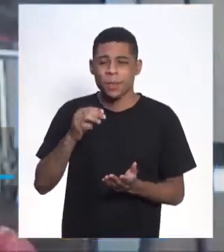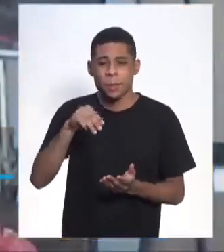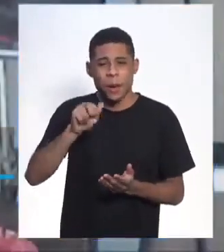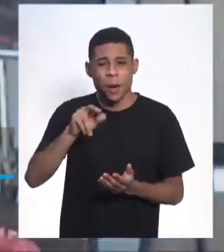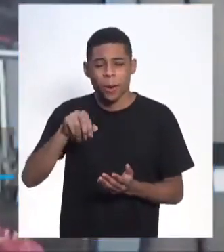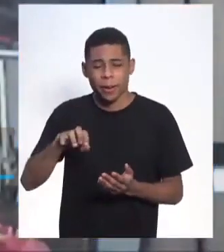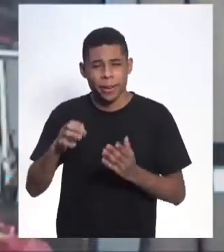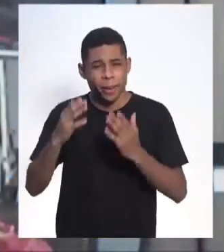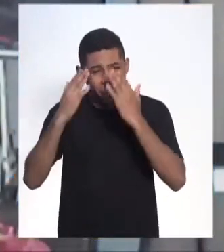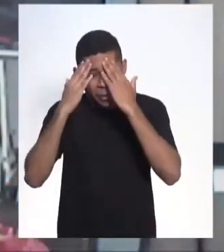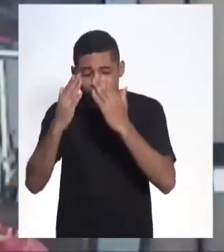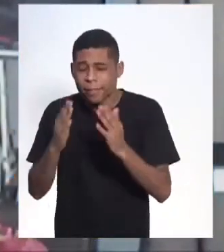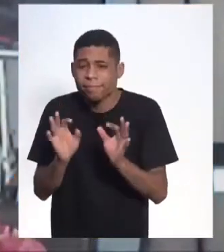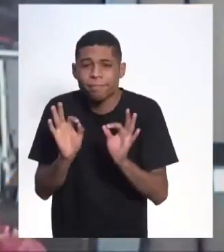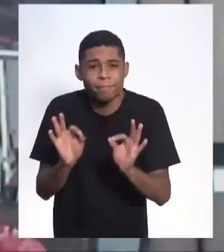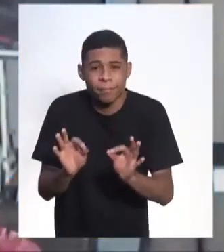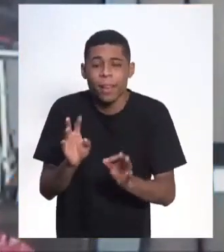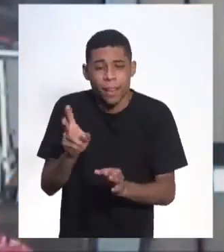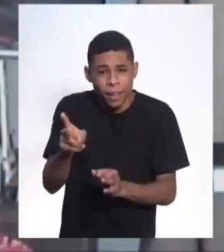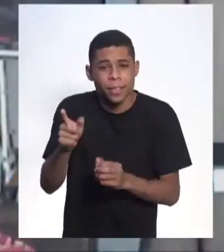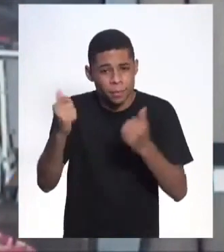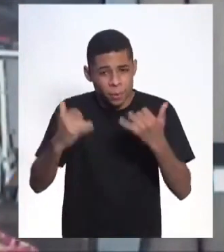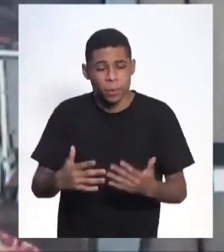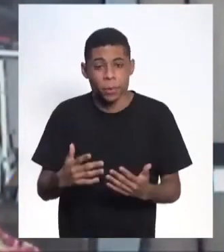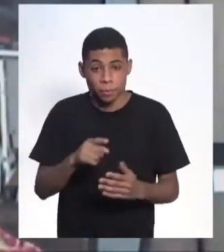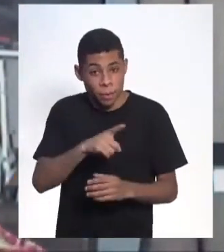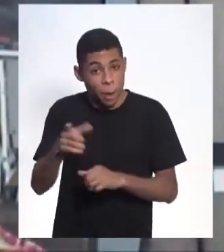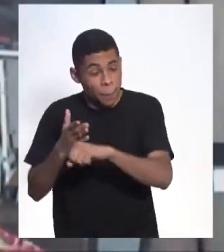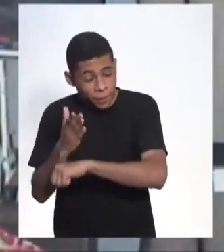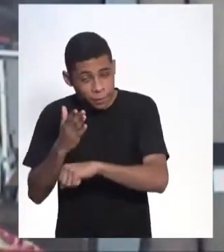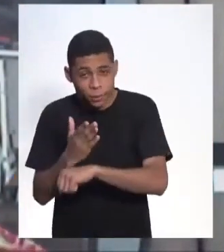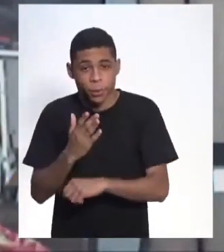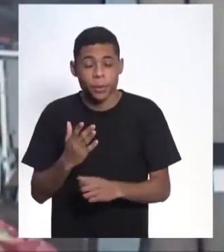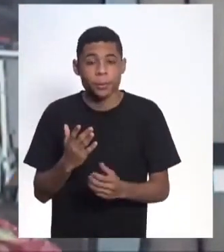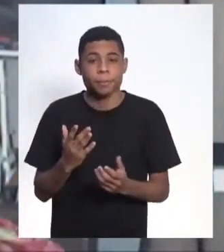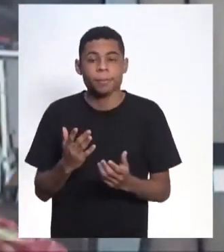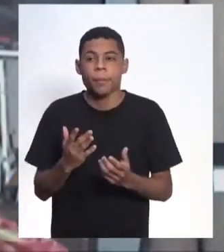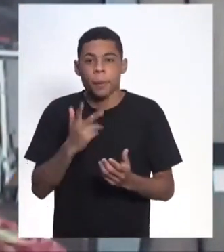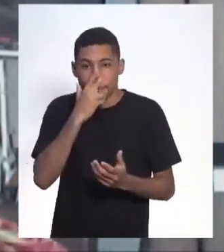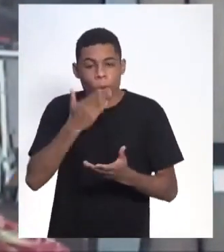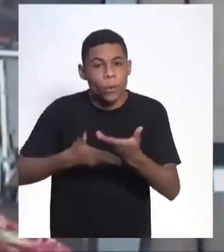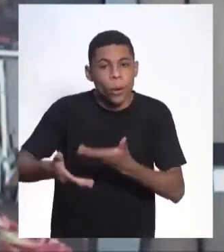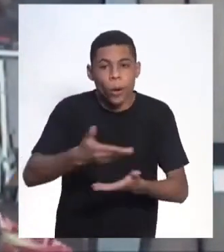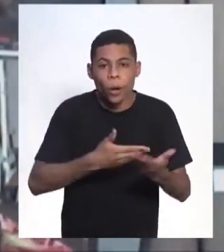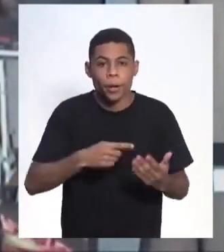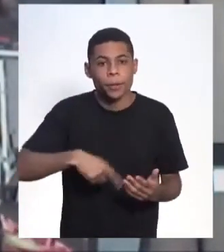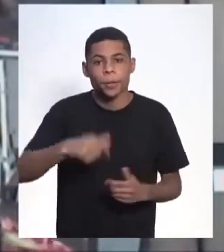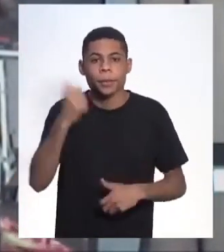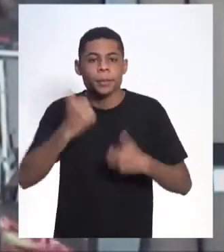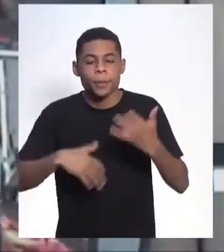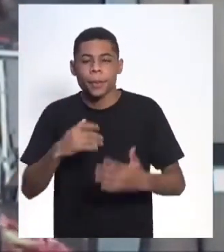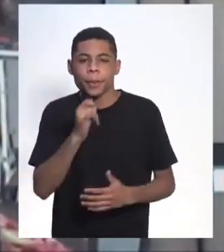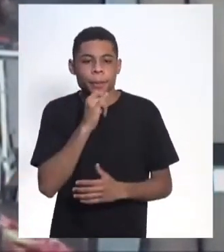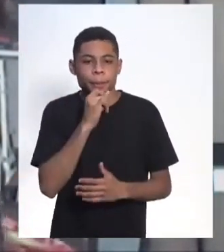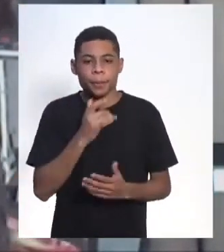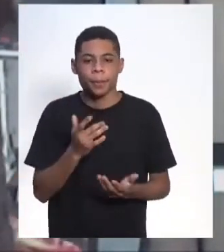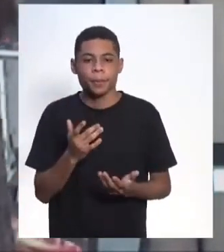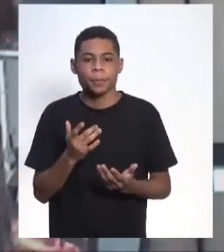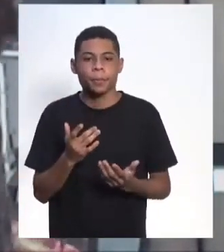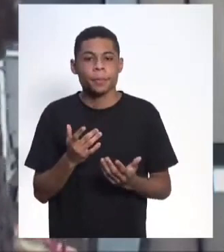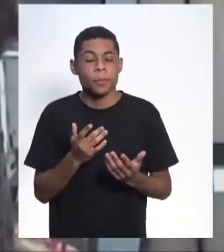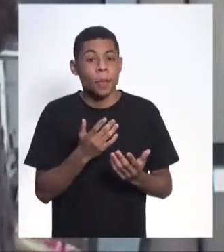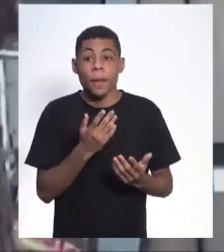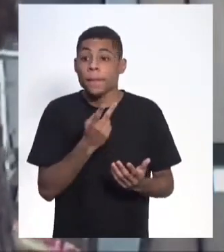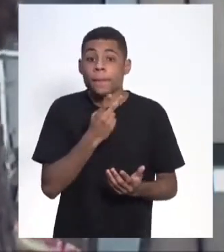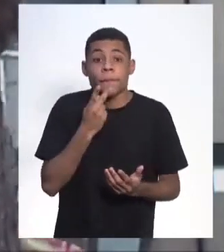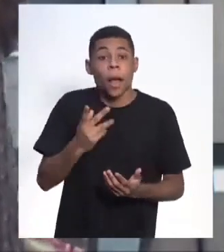obrigada. Exatamente, essas participações, né, e essas trocas que nós fazemos, de quando alguém diz assim, fala